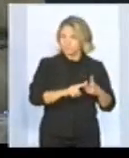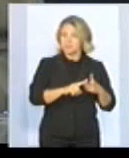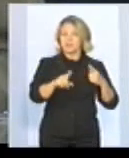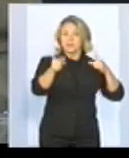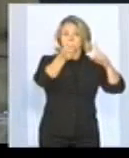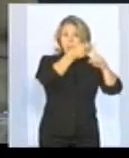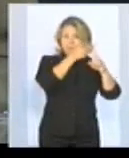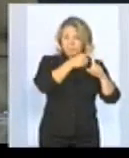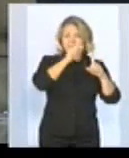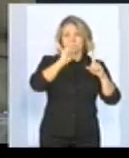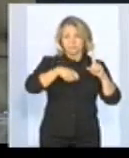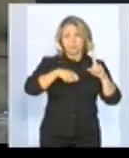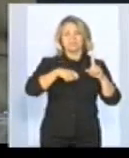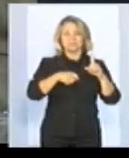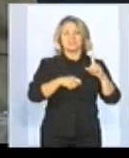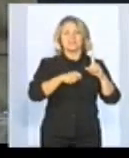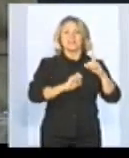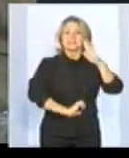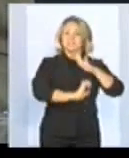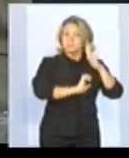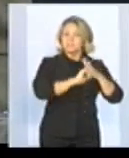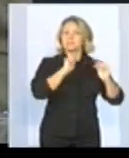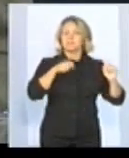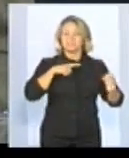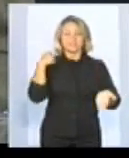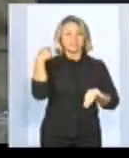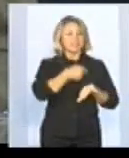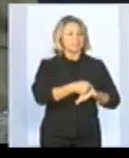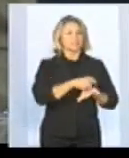momento, sim, as produtoras possam ter